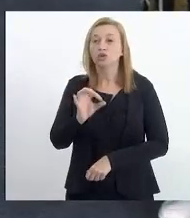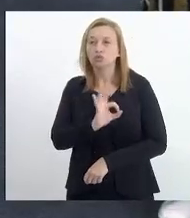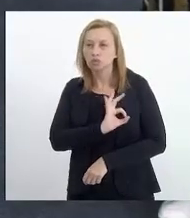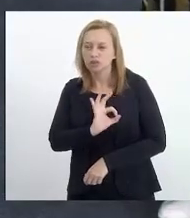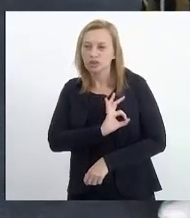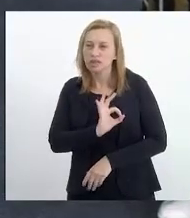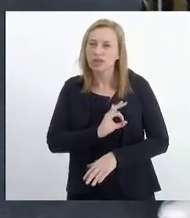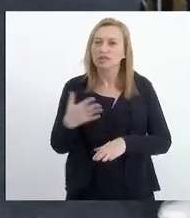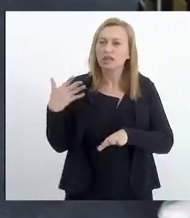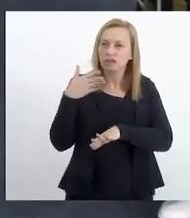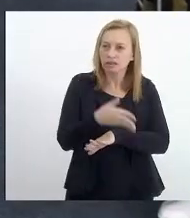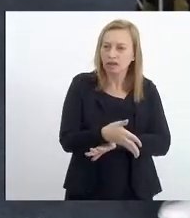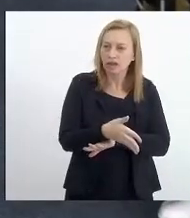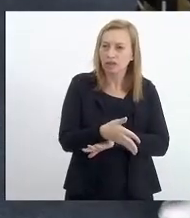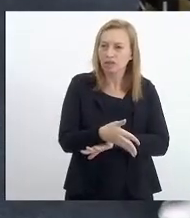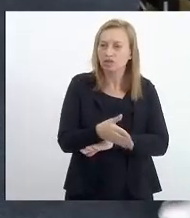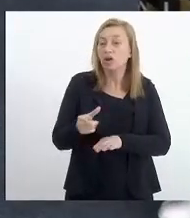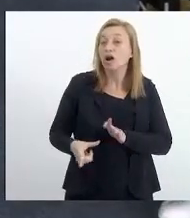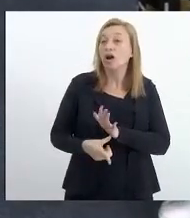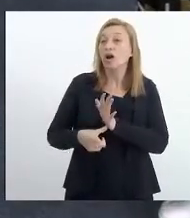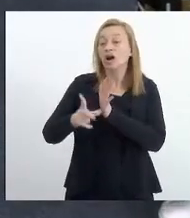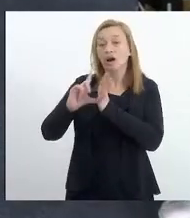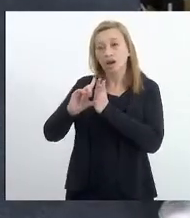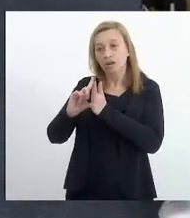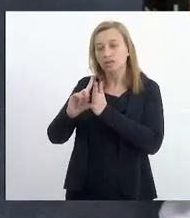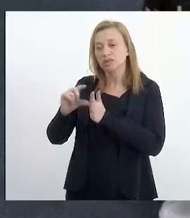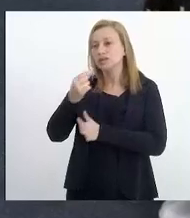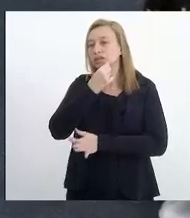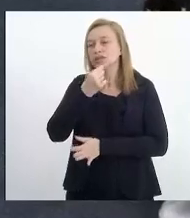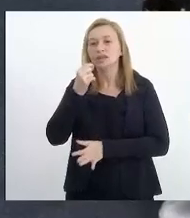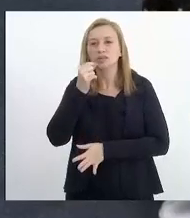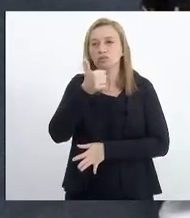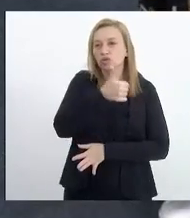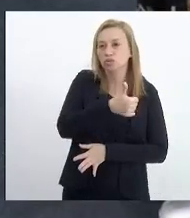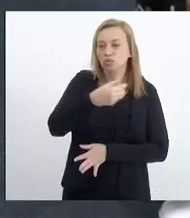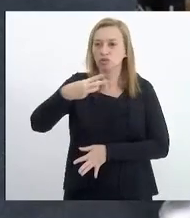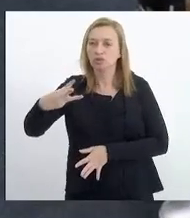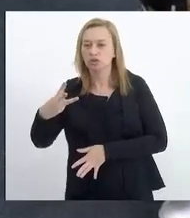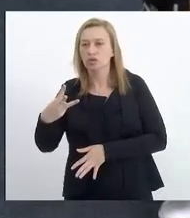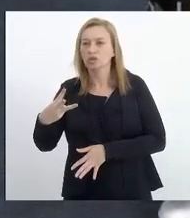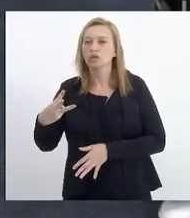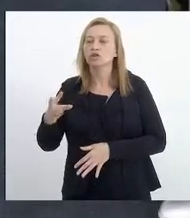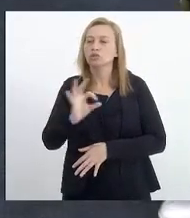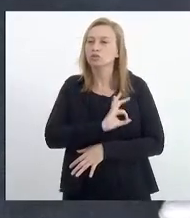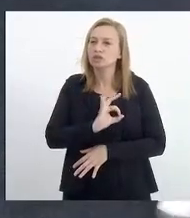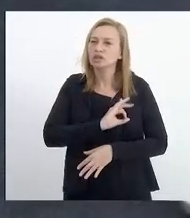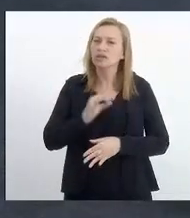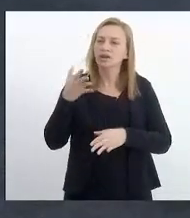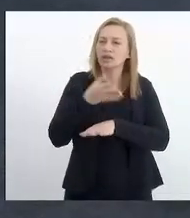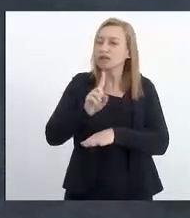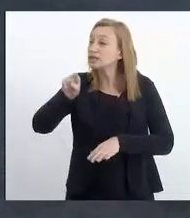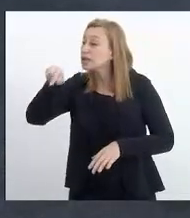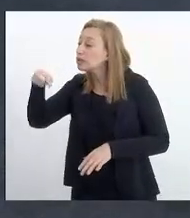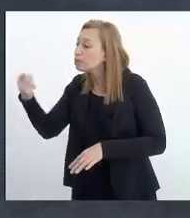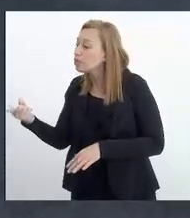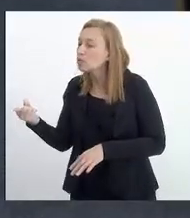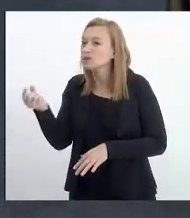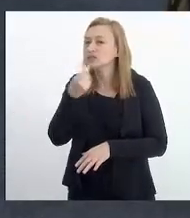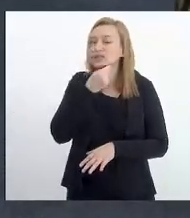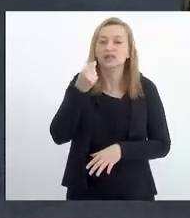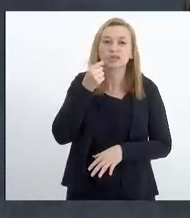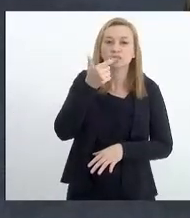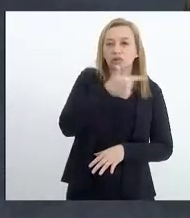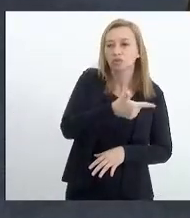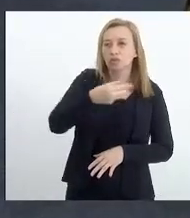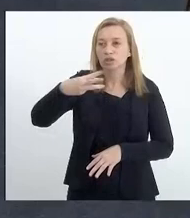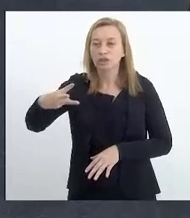que entraram antes de setembro de 2013 e os policiais que entraram depois de setembro de